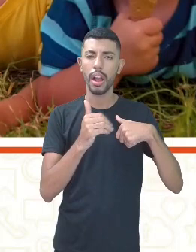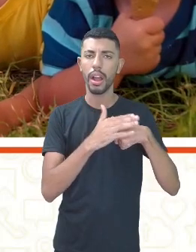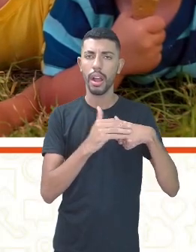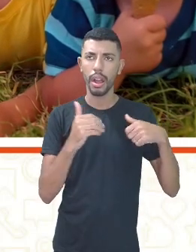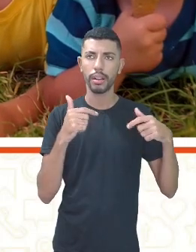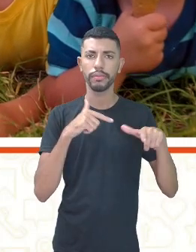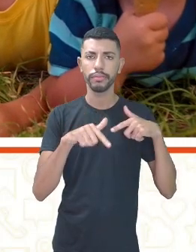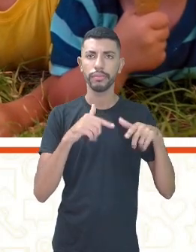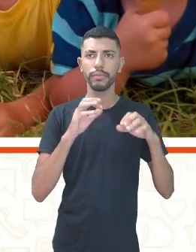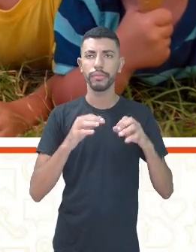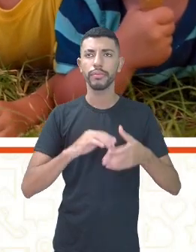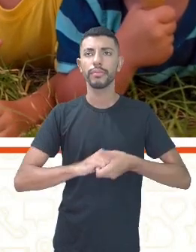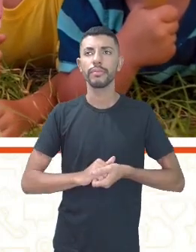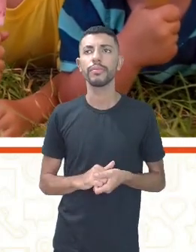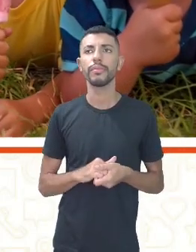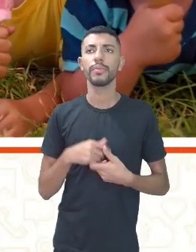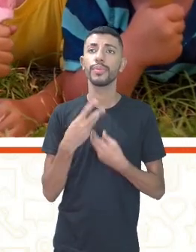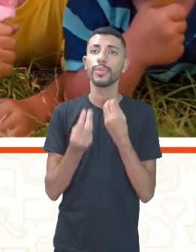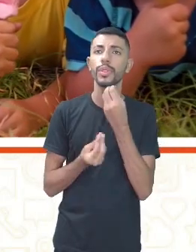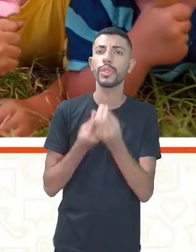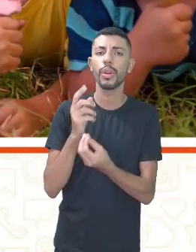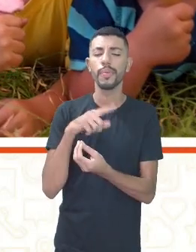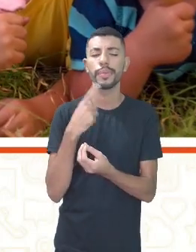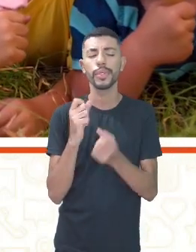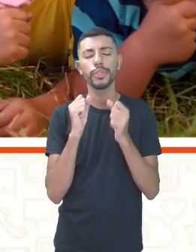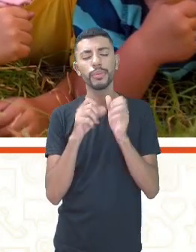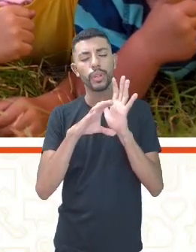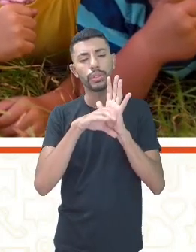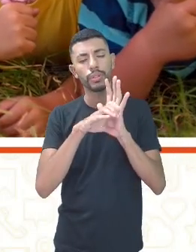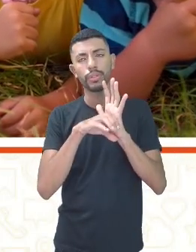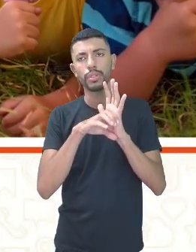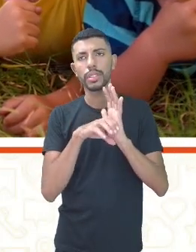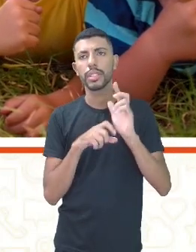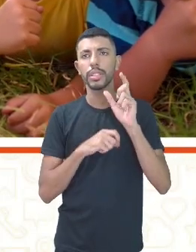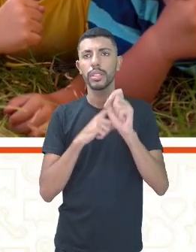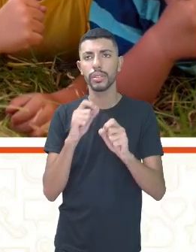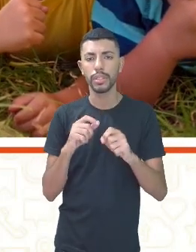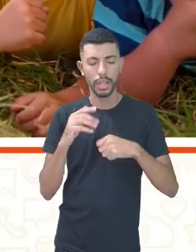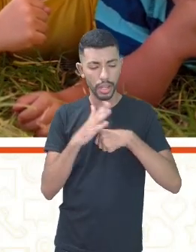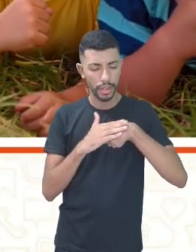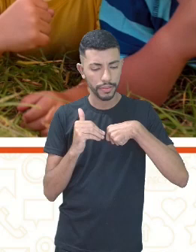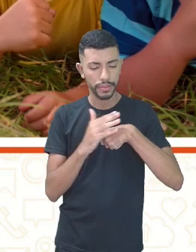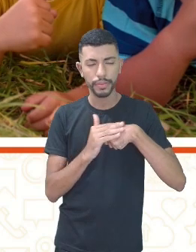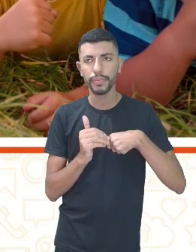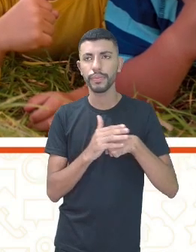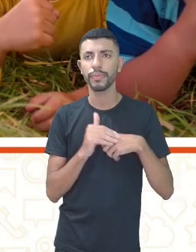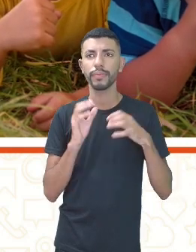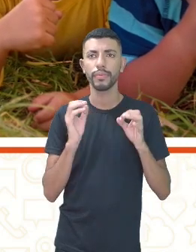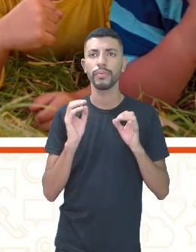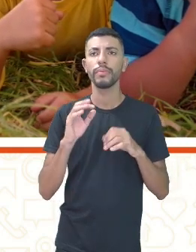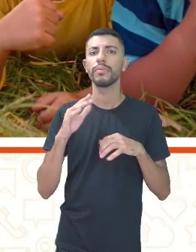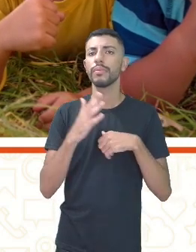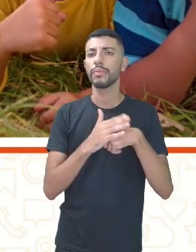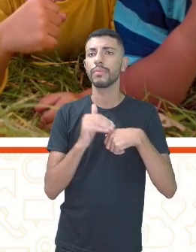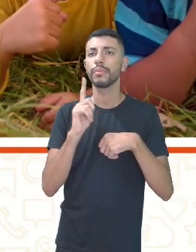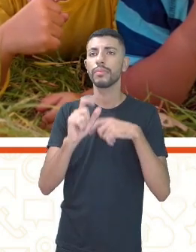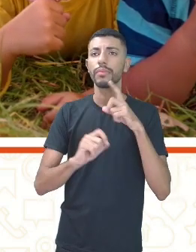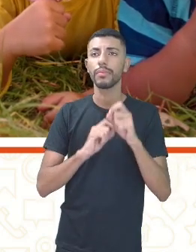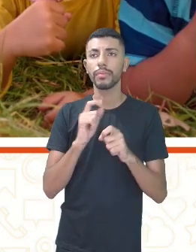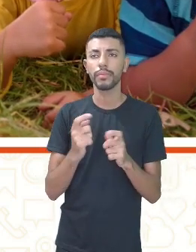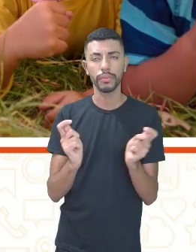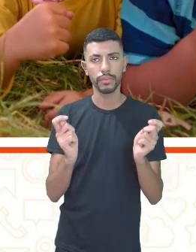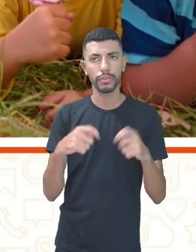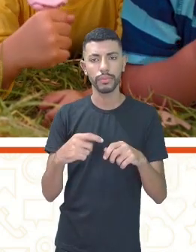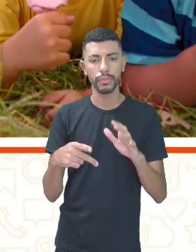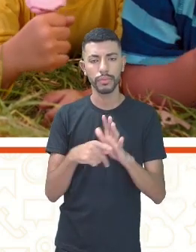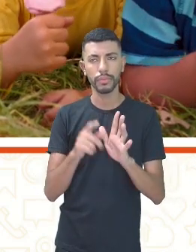Então, como é que a gente conceitualiza, como é que a gente conceitua, a afetividade? Então, a afetividade ela se